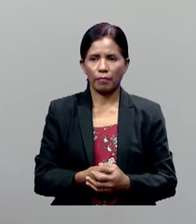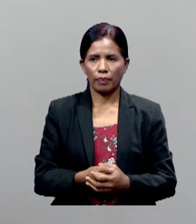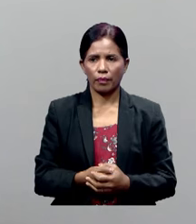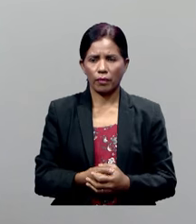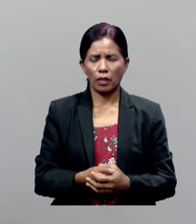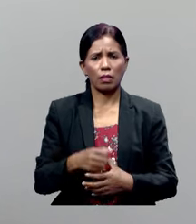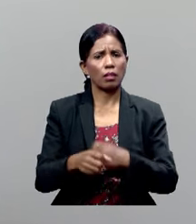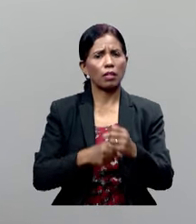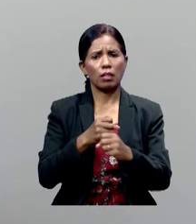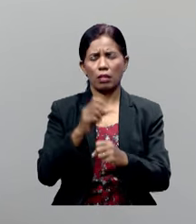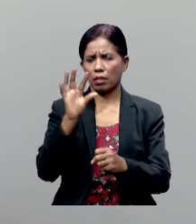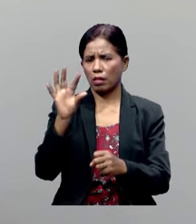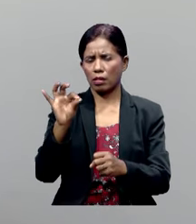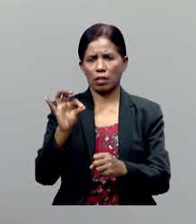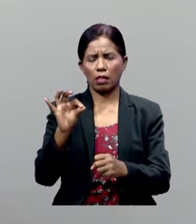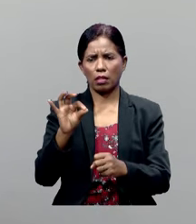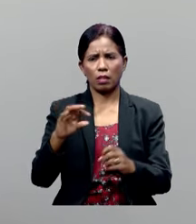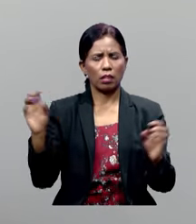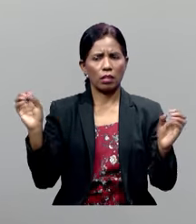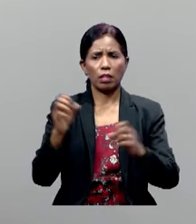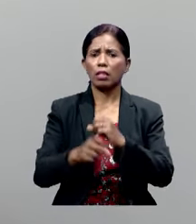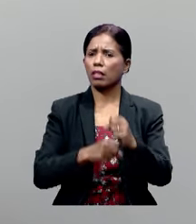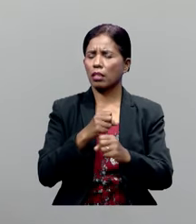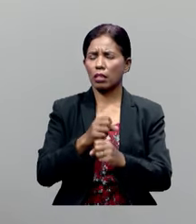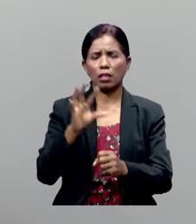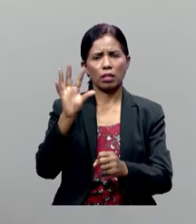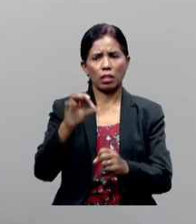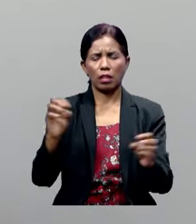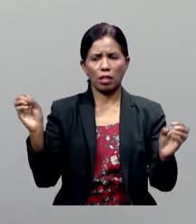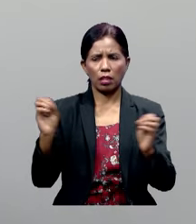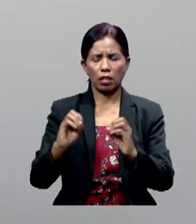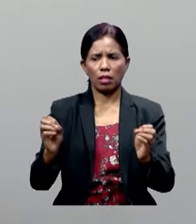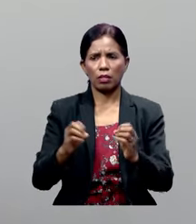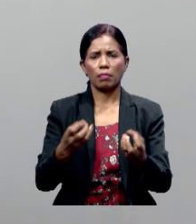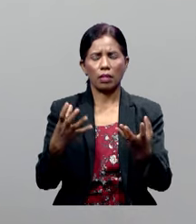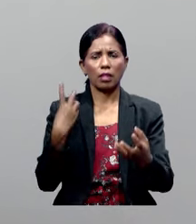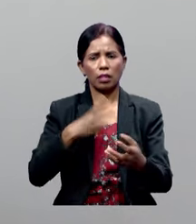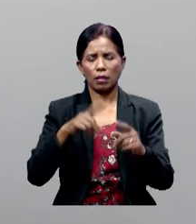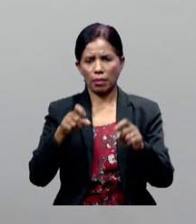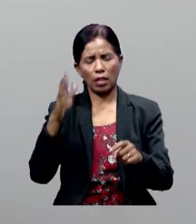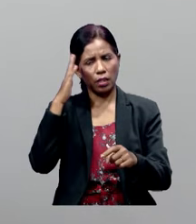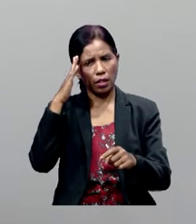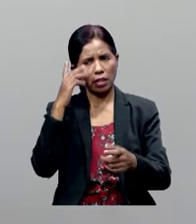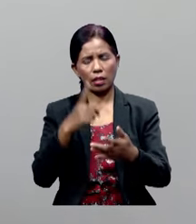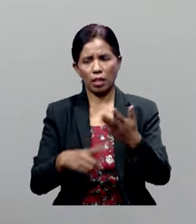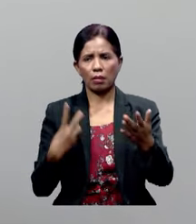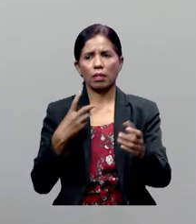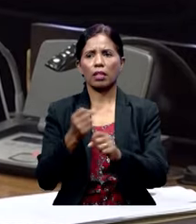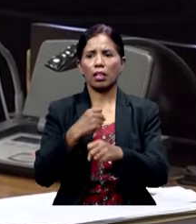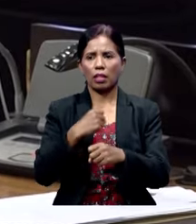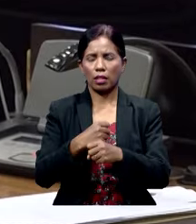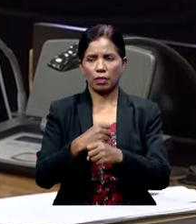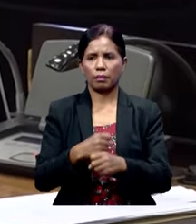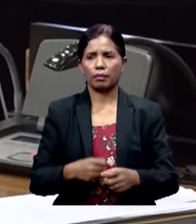novianos jamais de novianos ne los tinancielos bote de la suficiente para itat kunyese sena mak ithal durante nono anos nemos